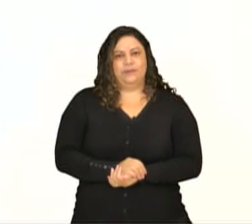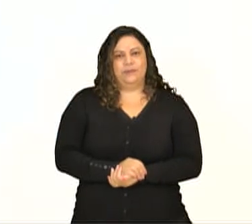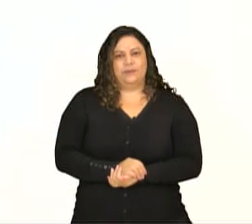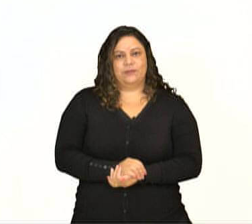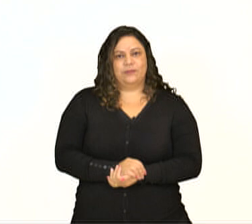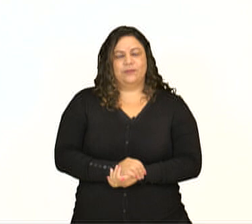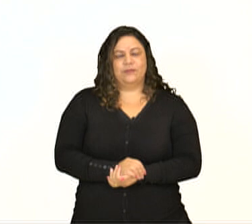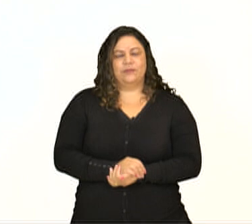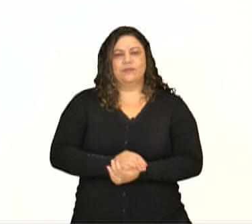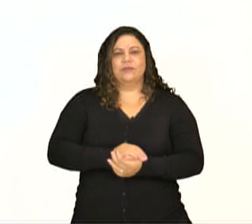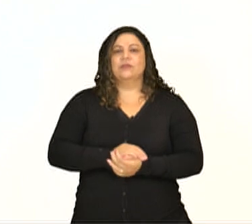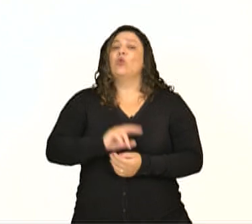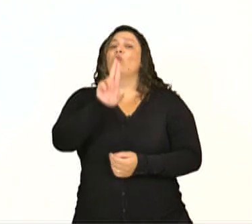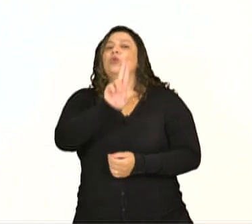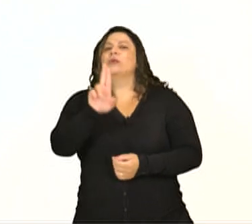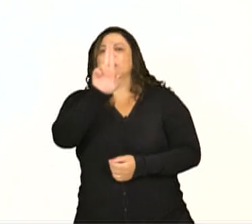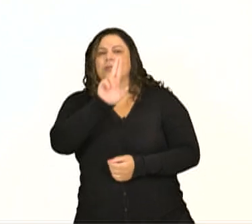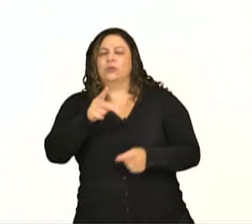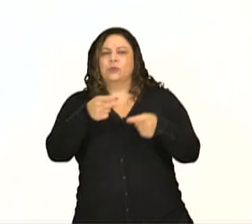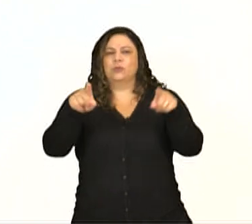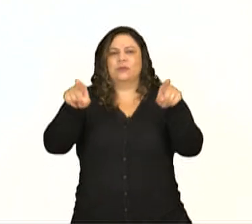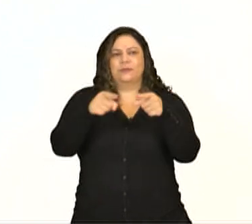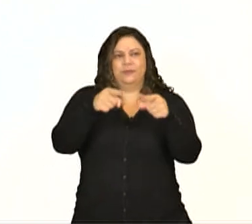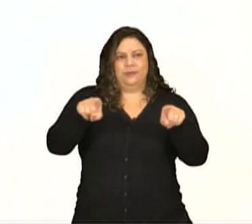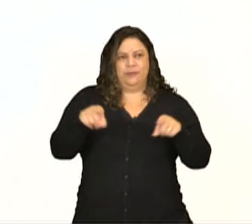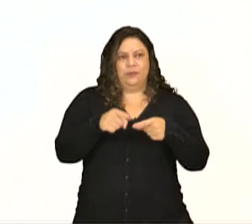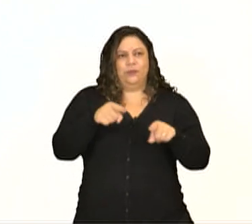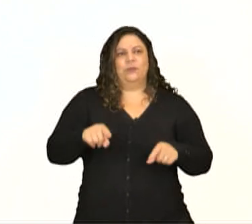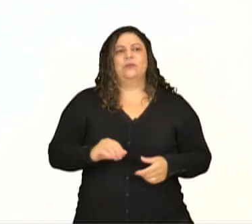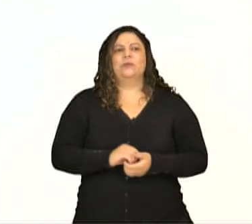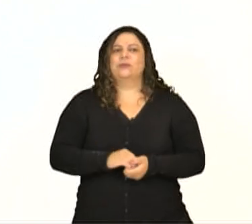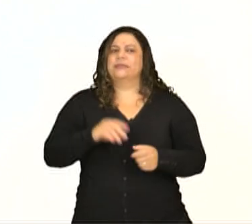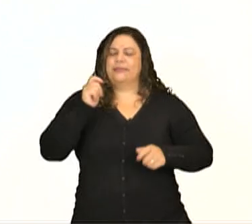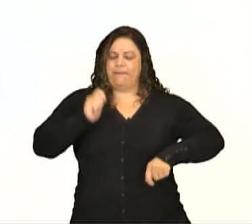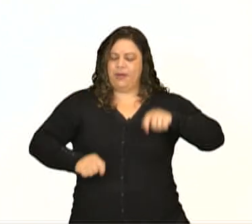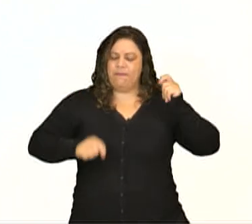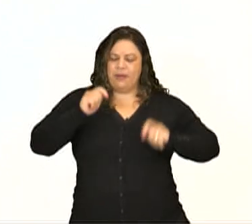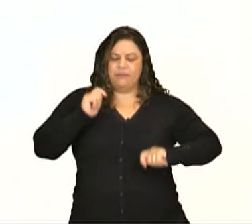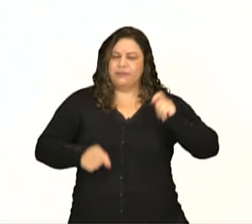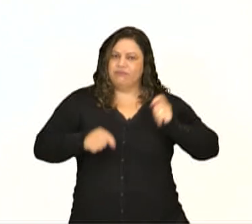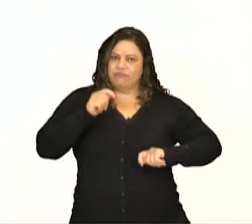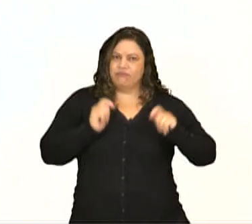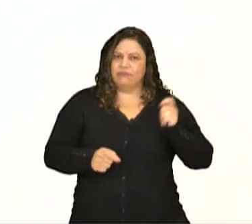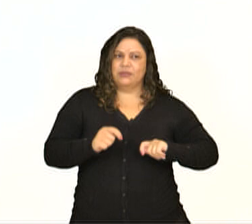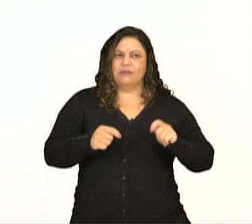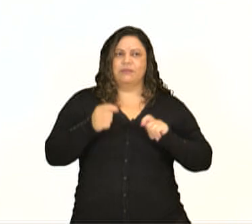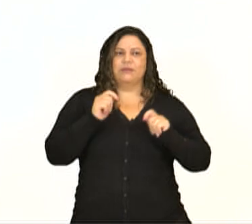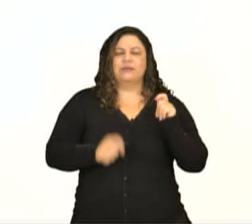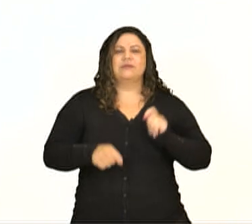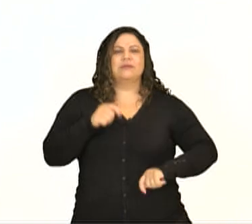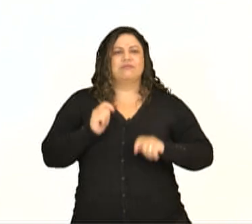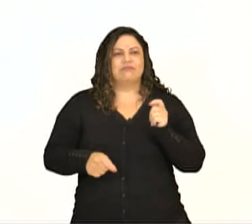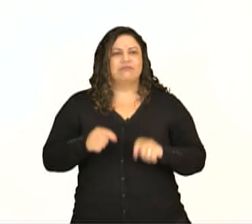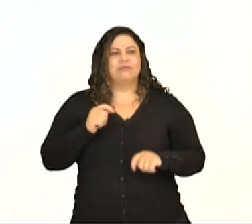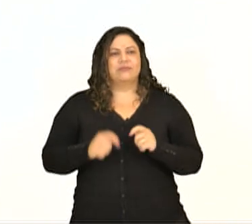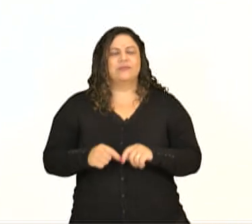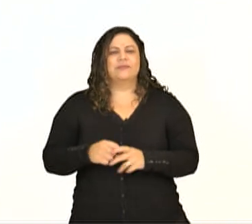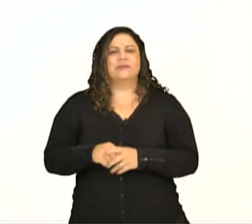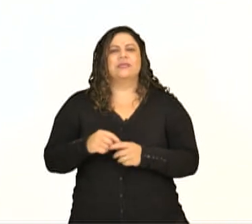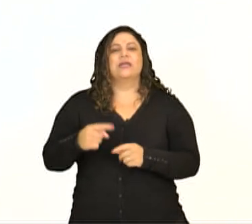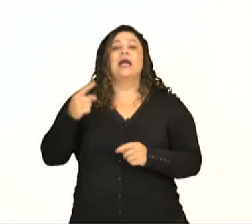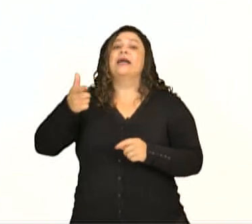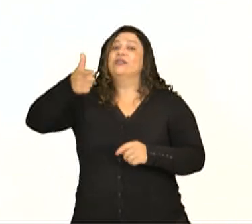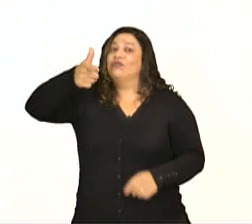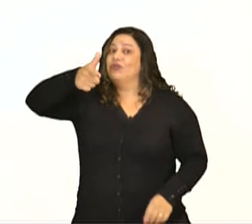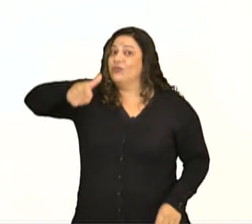Nós temos alguns instrumentos também específicos, sempre os tambores, né, e mais alguns instrumentos de percussão. De